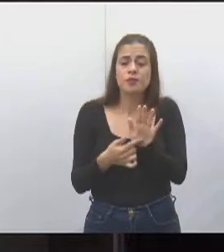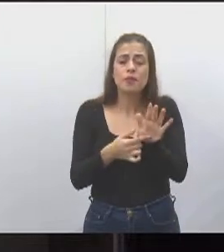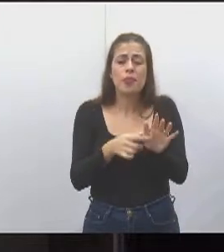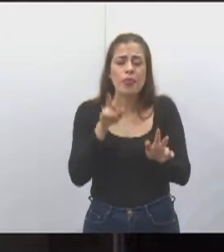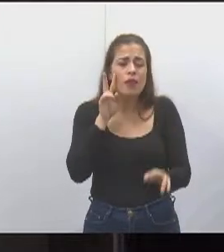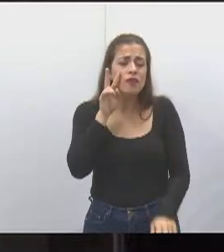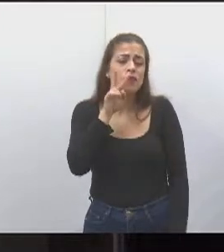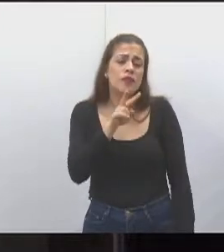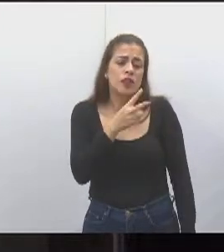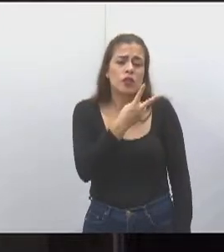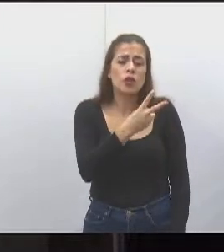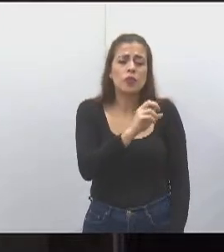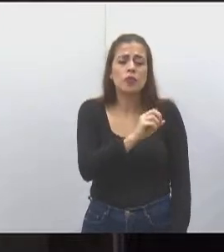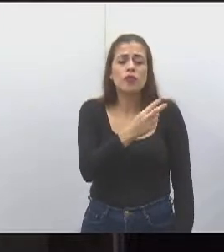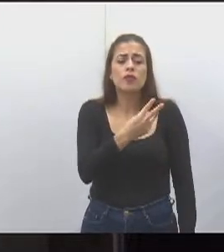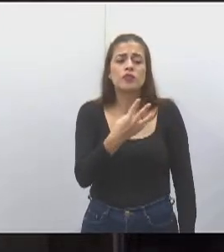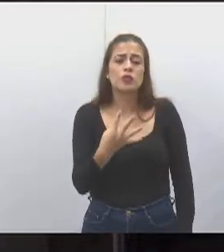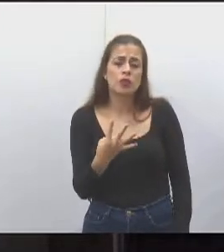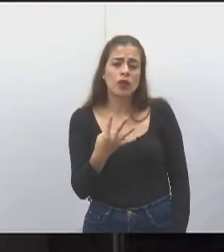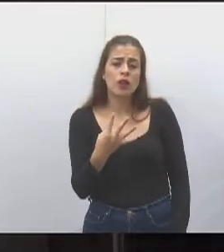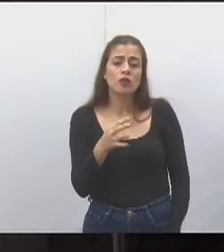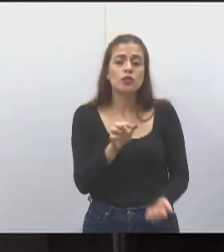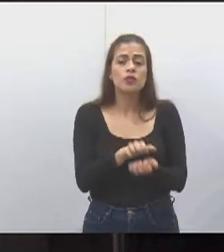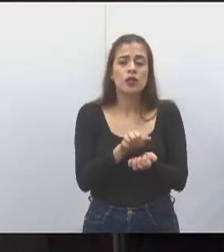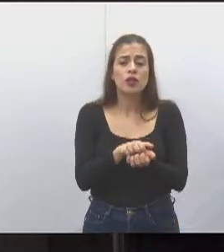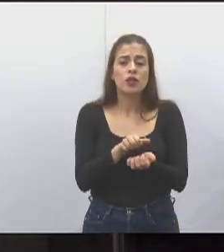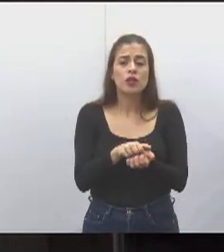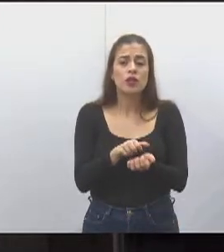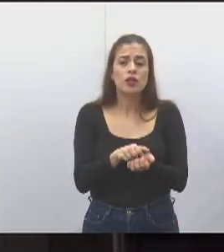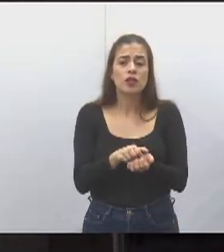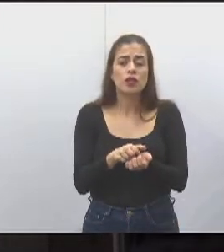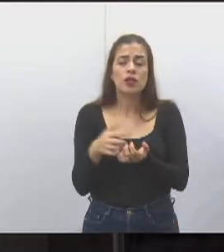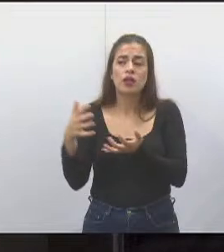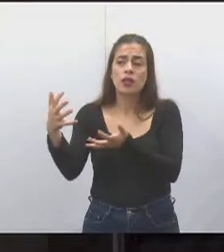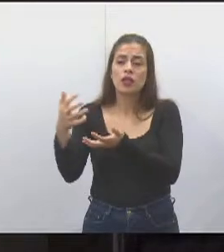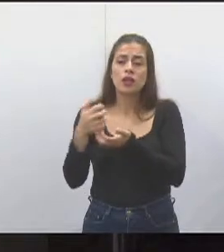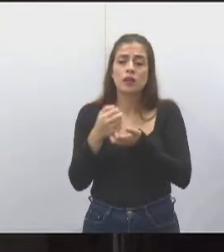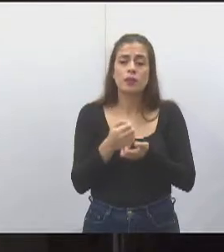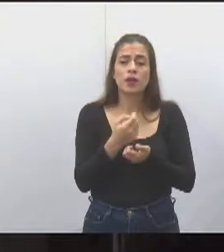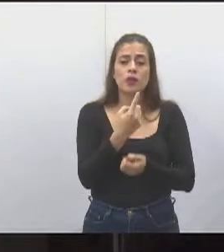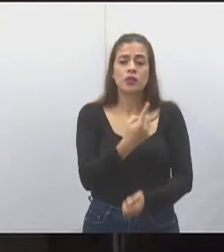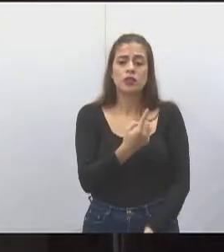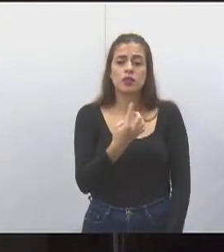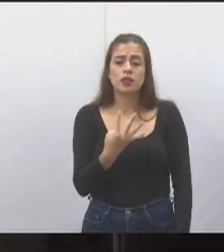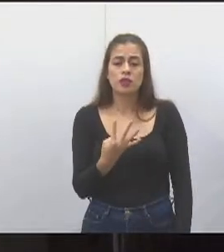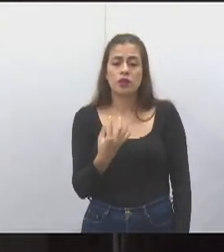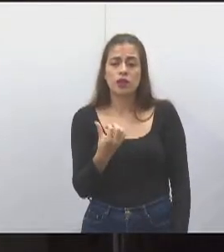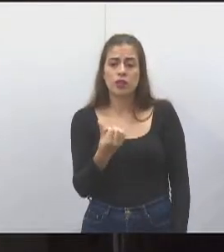em 2024, Jacareí recebeu R$